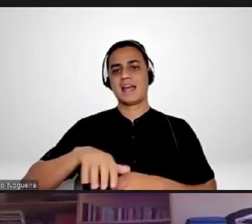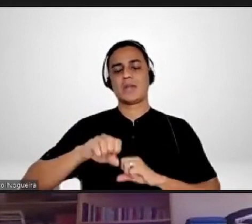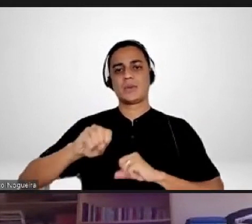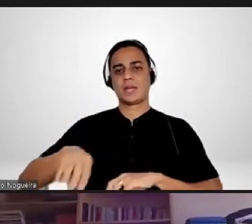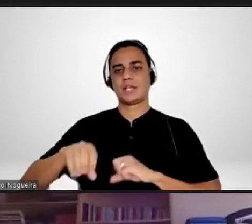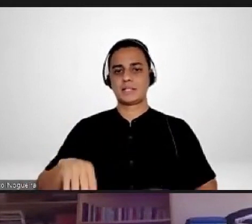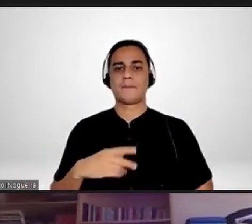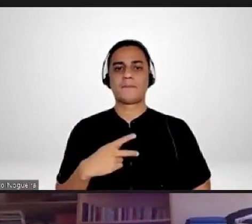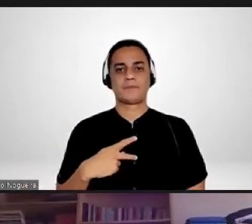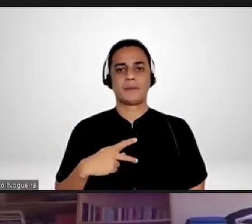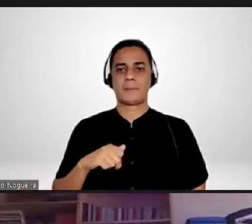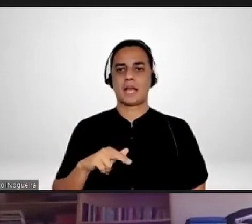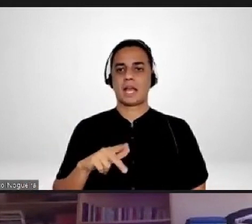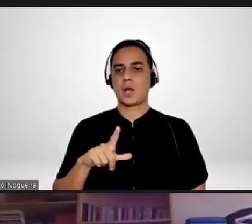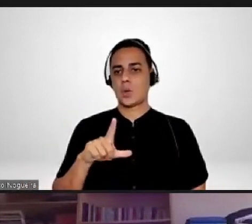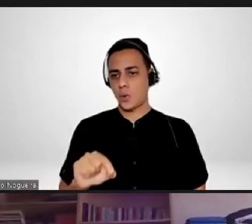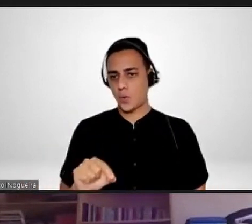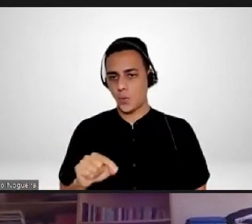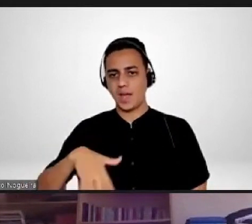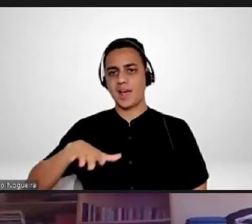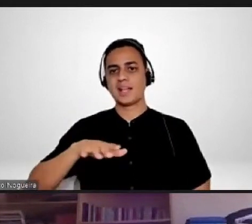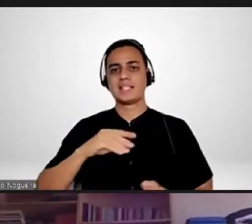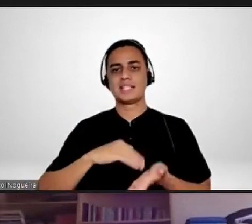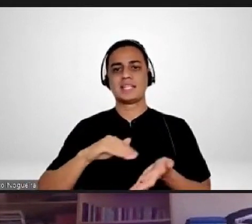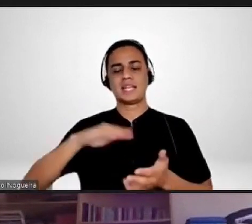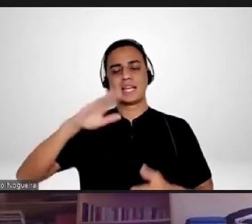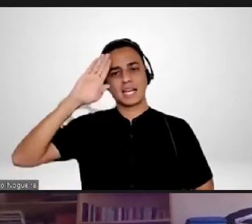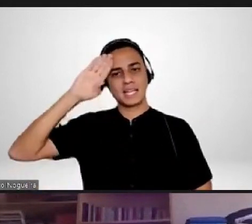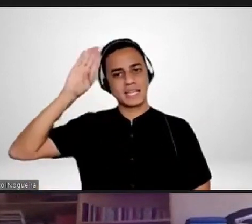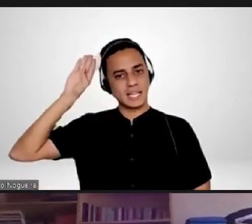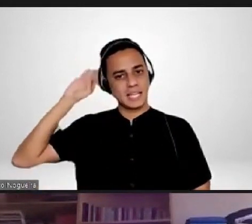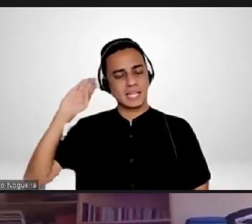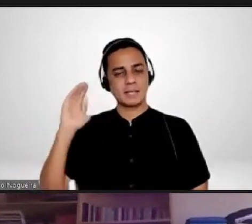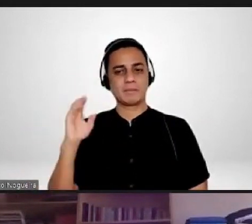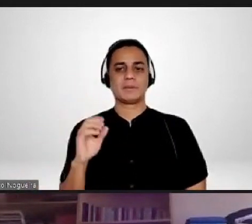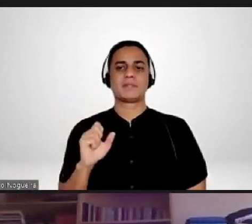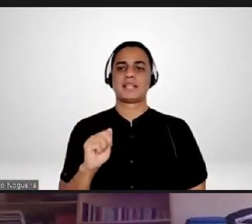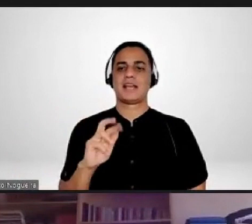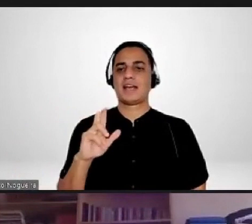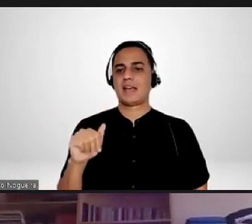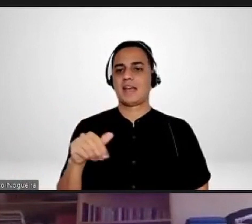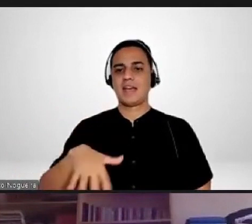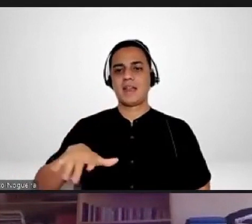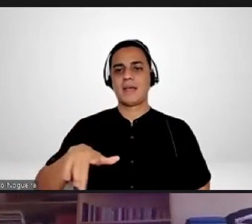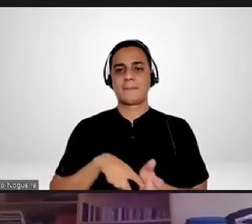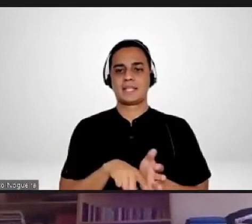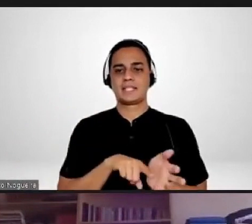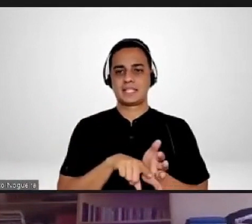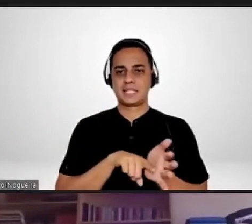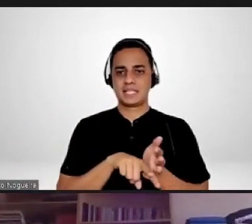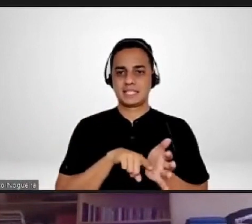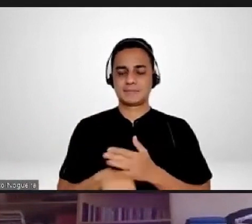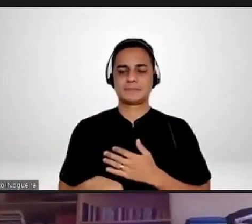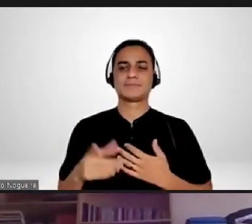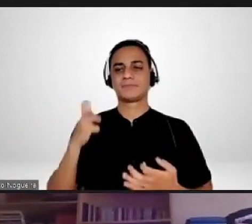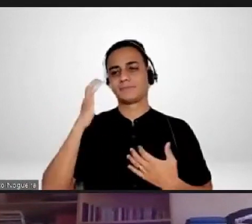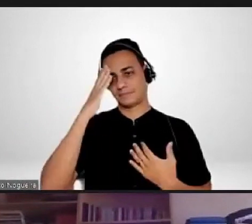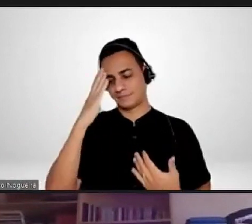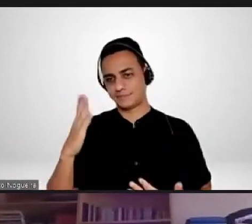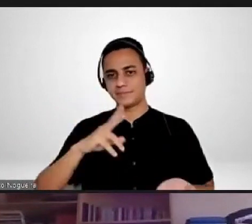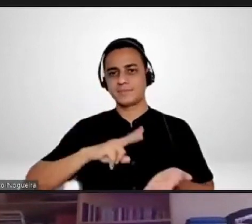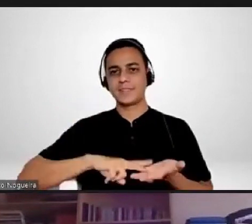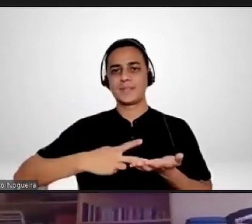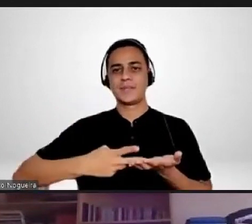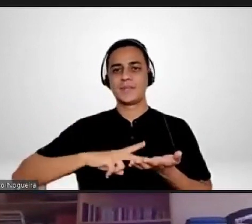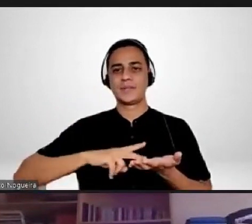Paulo Marquezine, da Secretaria Acadêmica, a Sara Valbon, da Divisão de Pesquisa. Eu queria agradecer aos tradutores